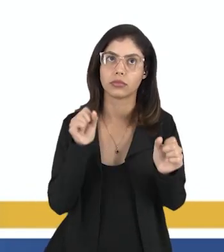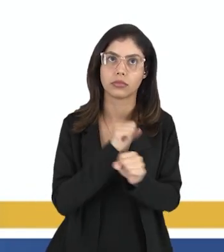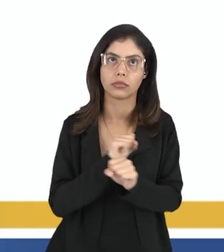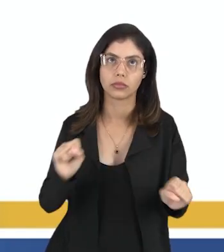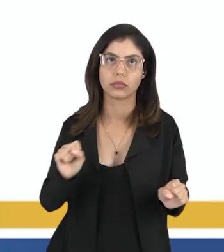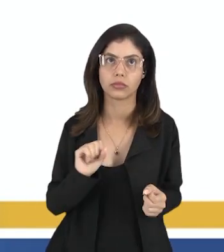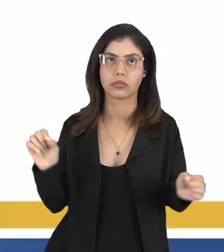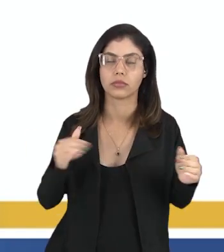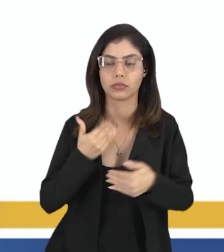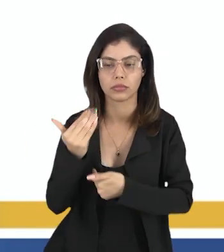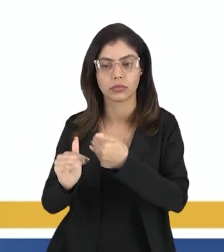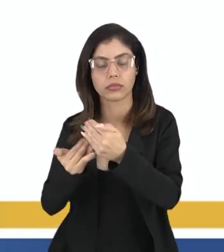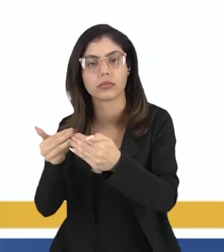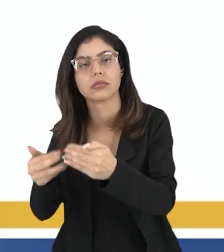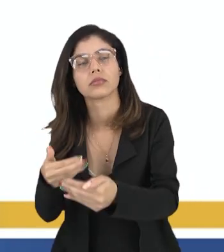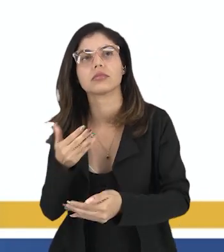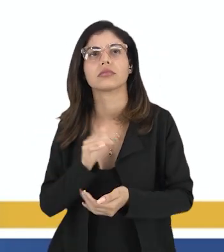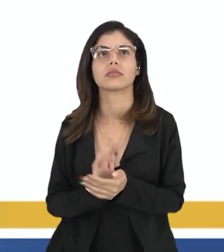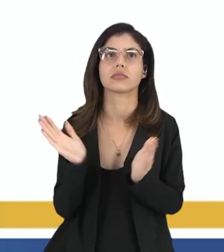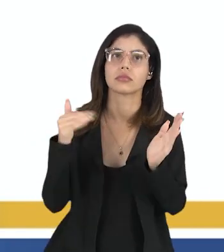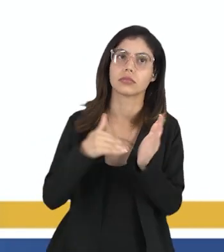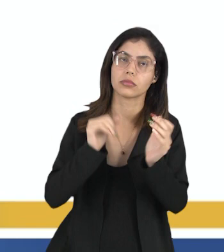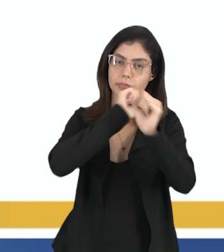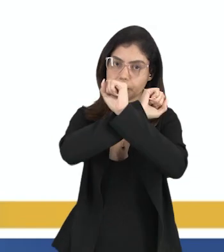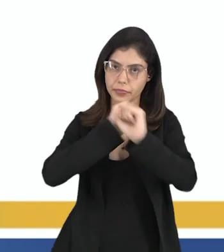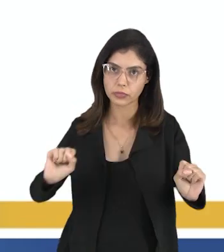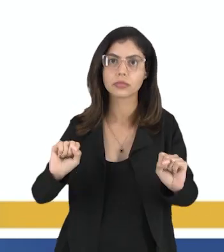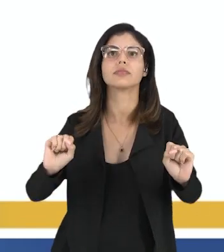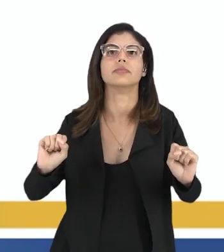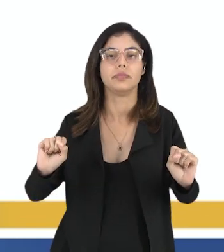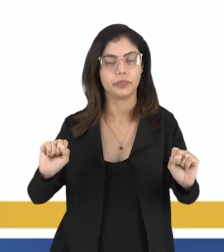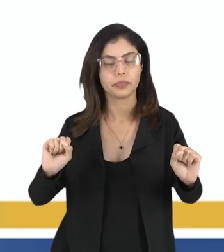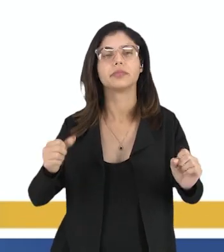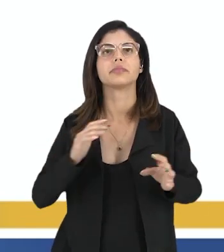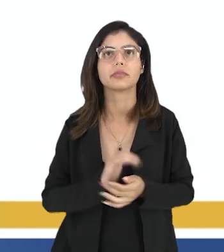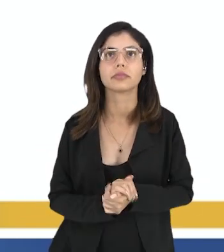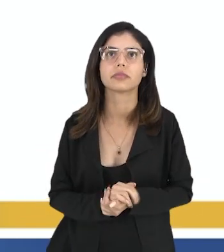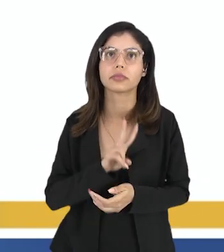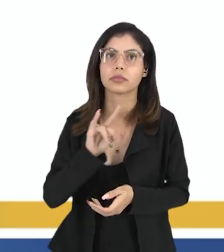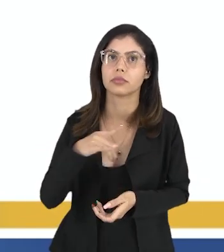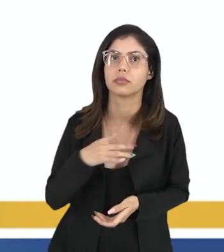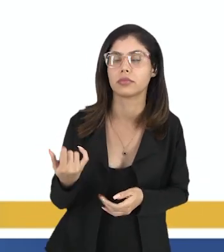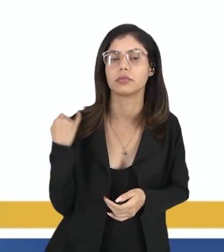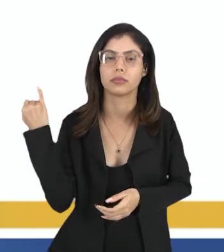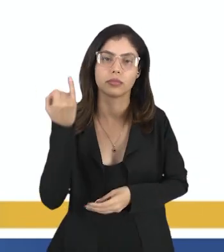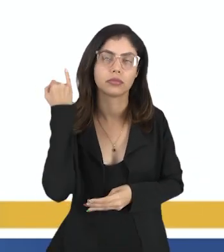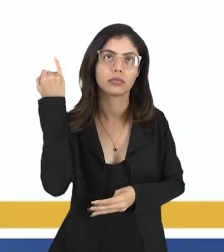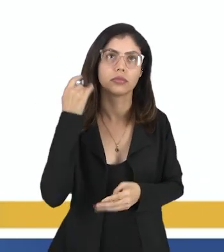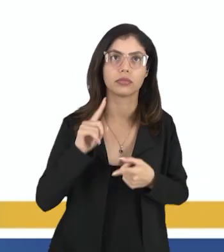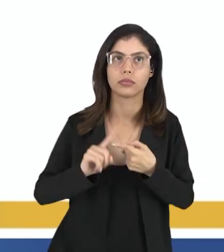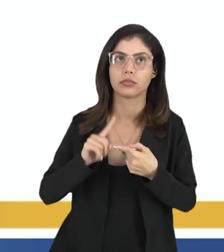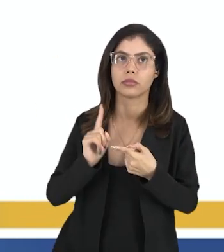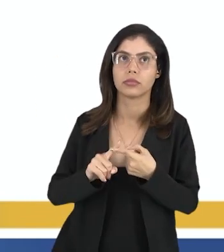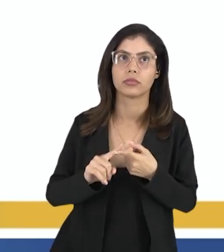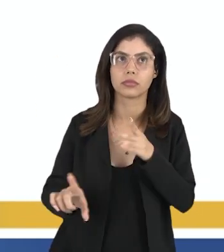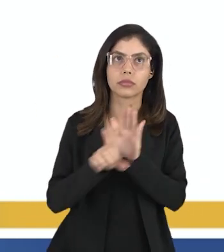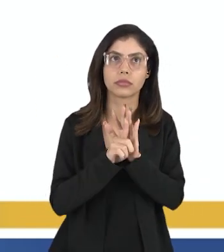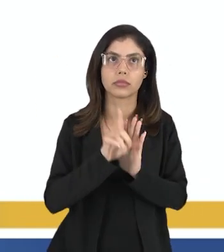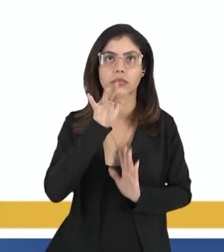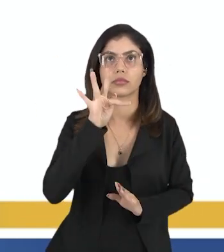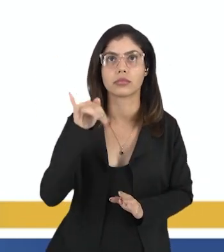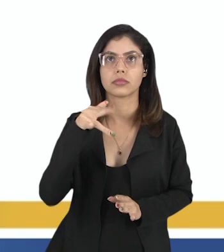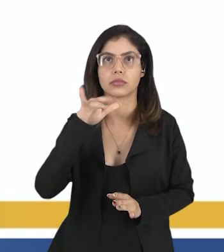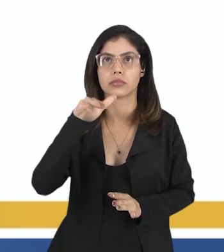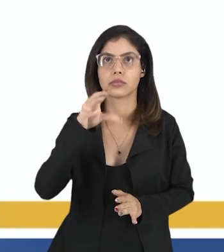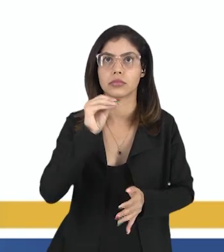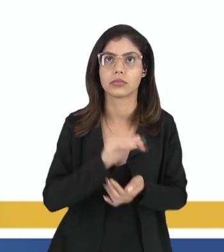esse processo, até que essas pessoas sejam libertas. A gente vai ter primeiramente a Lei Feijó,